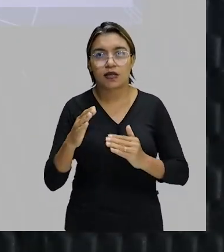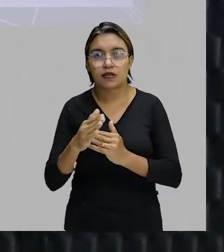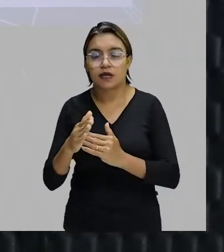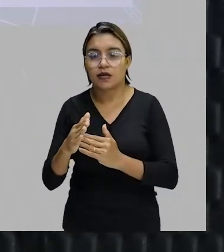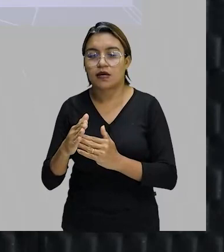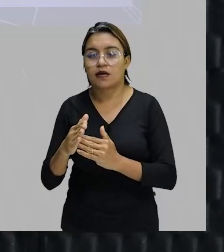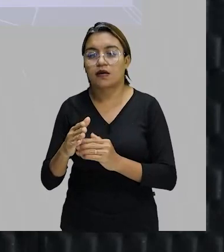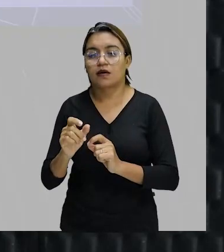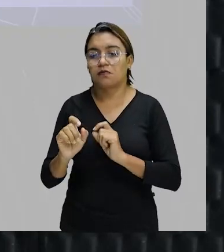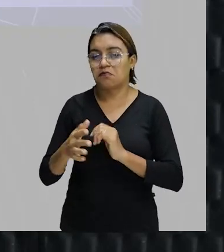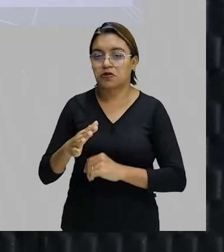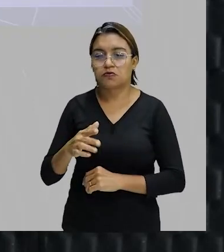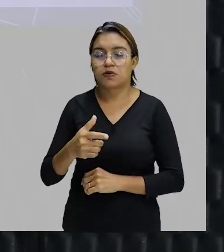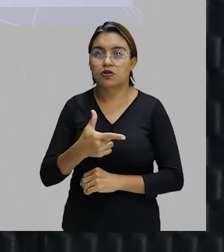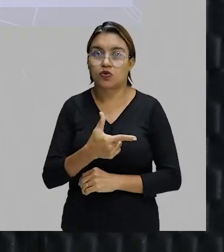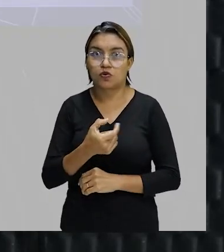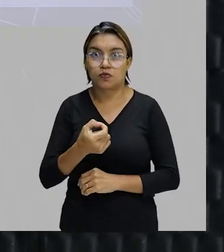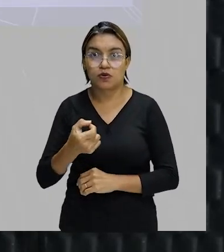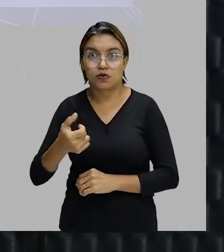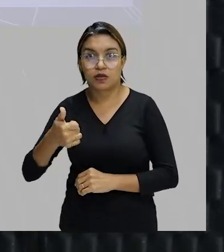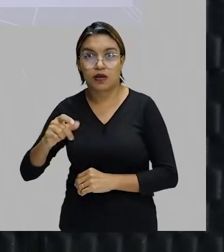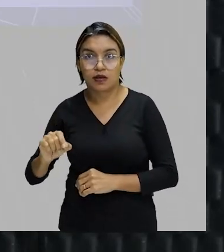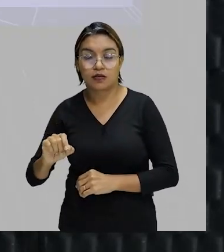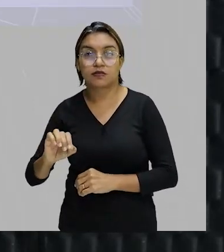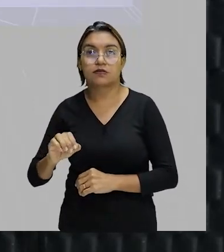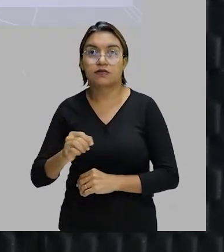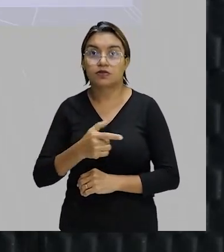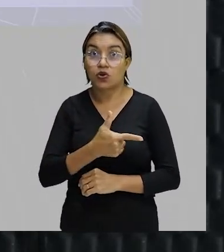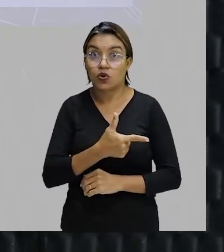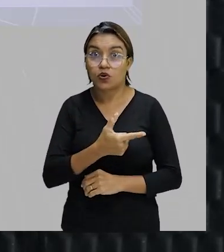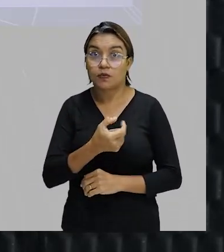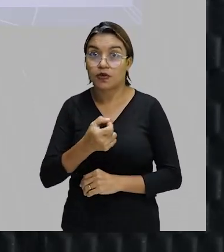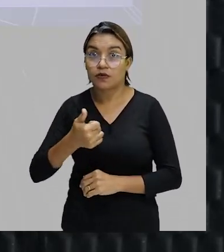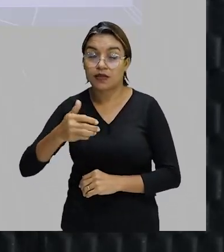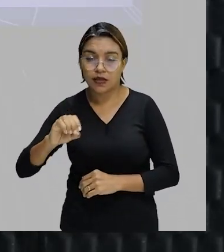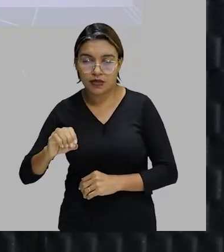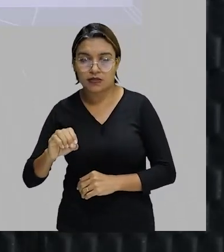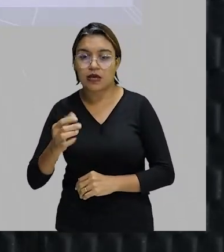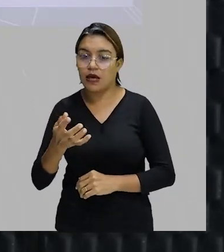até meados agora de 2010, é a chamada revolução